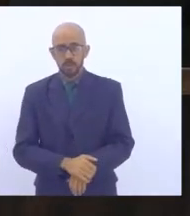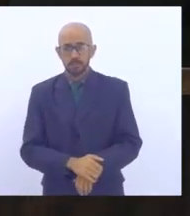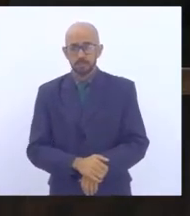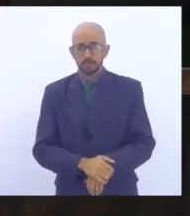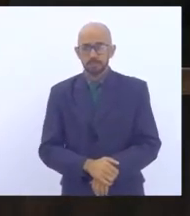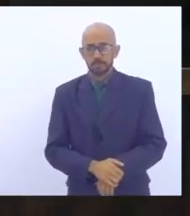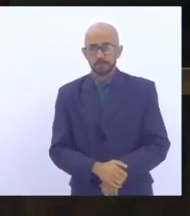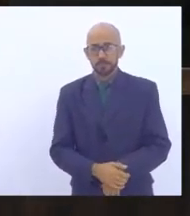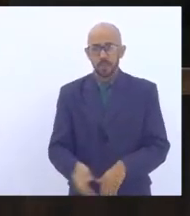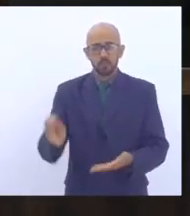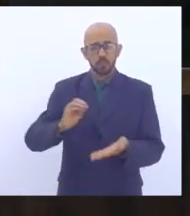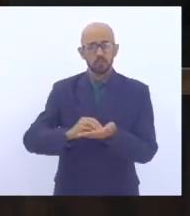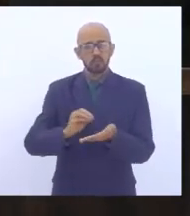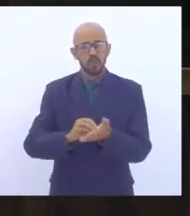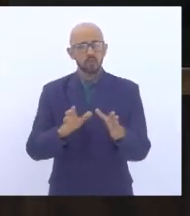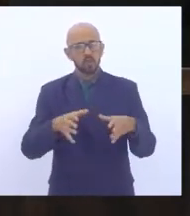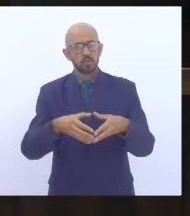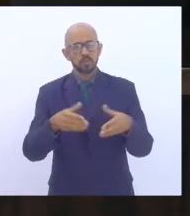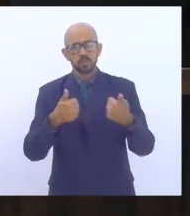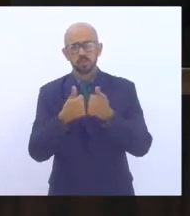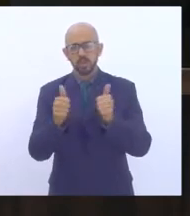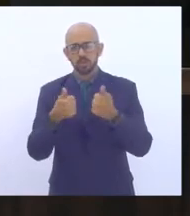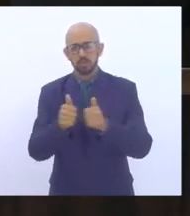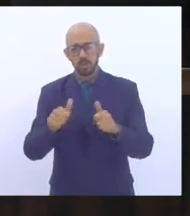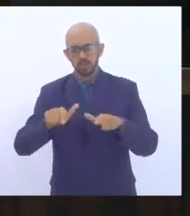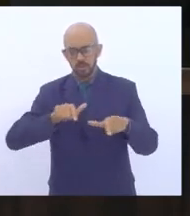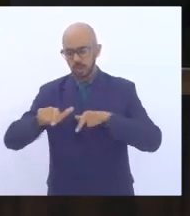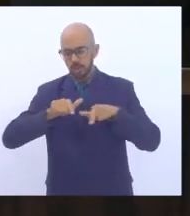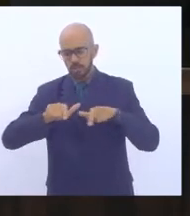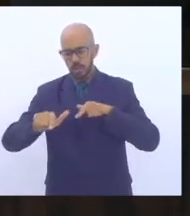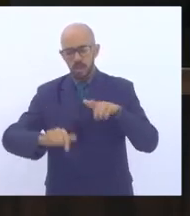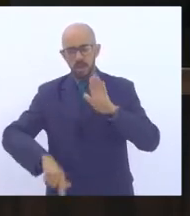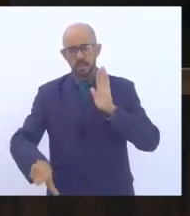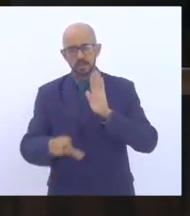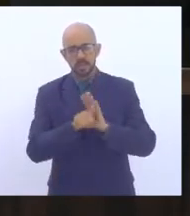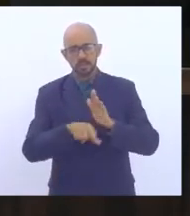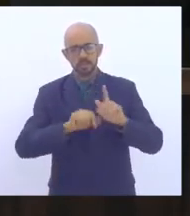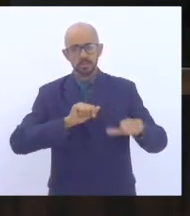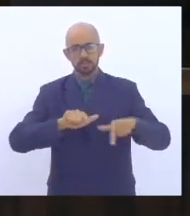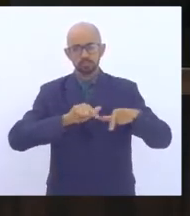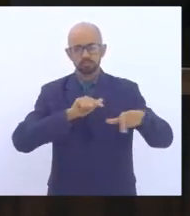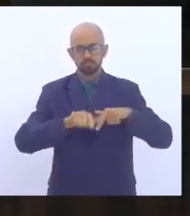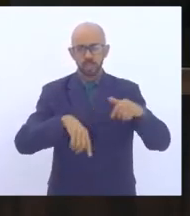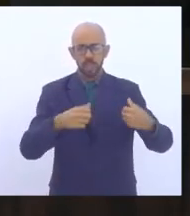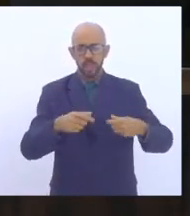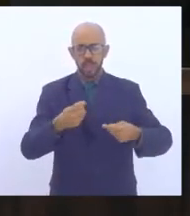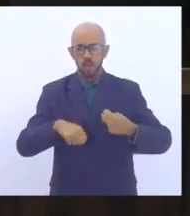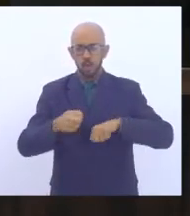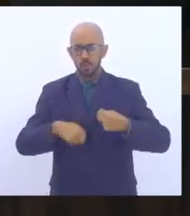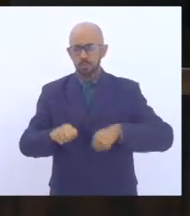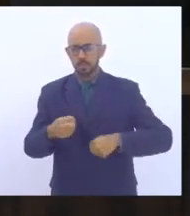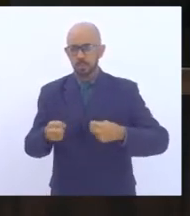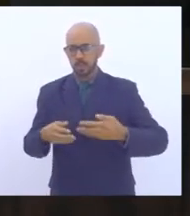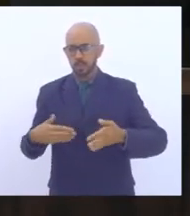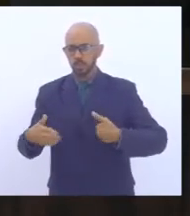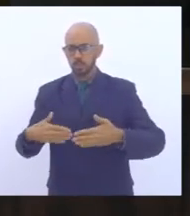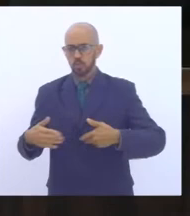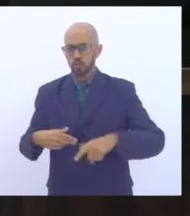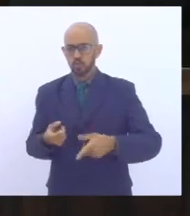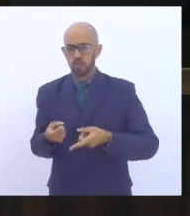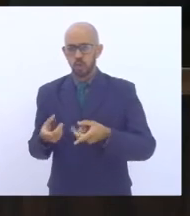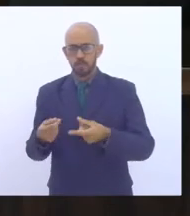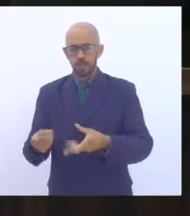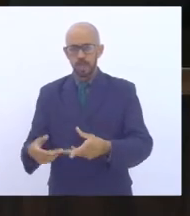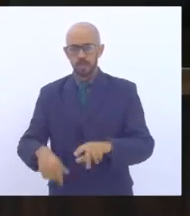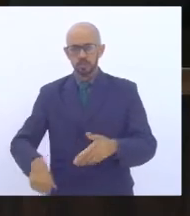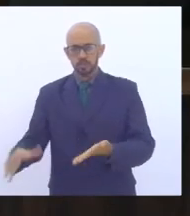Penedo e pareceres da comissão de transporte trabalho legislação social e Seguridade Social economia dos de comércio de tributação controle da arrecadação Estadual